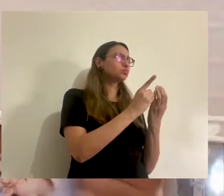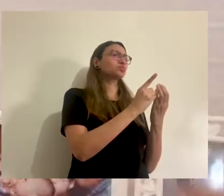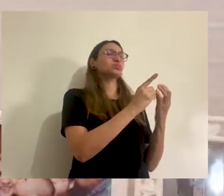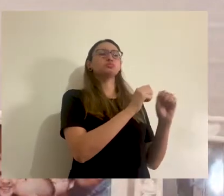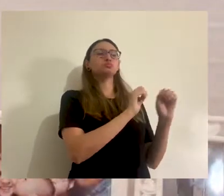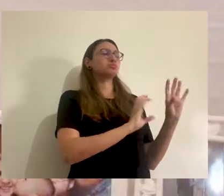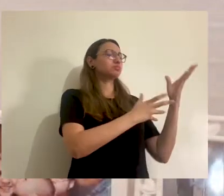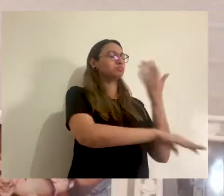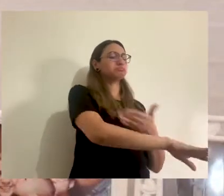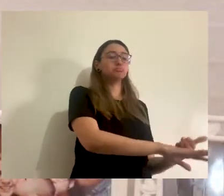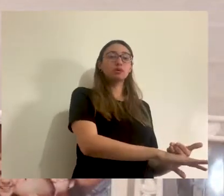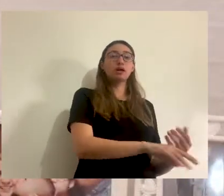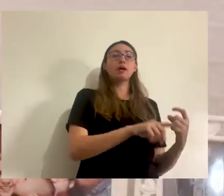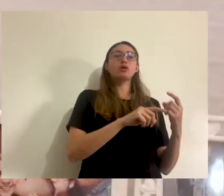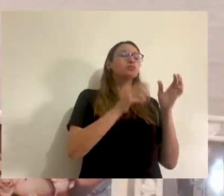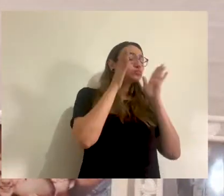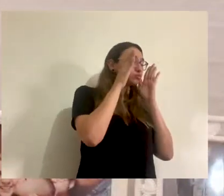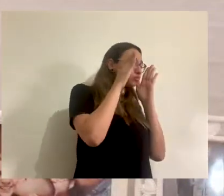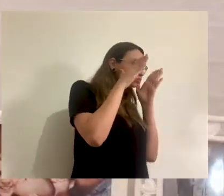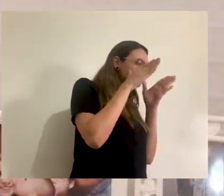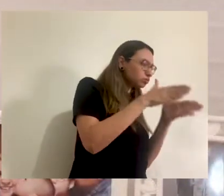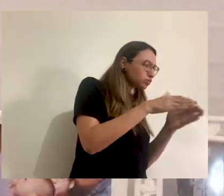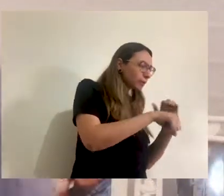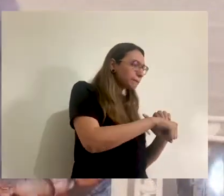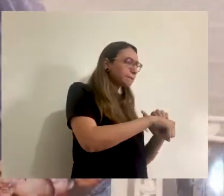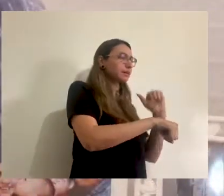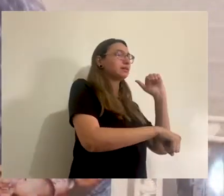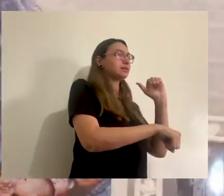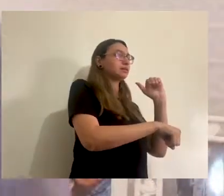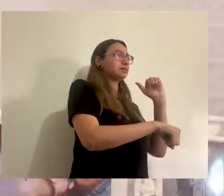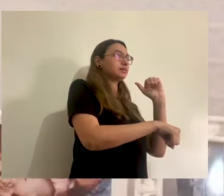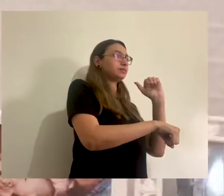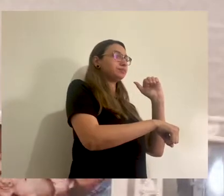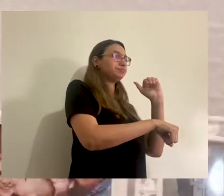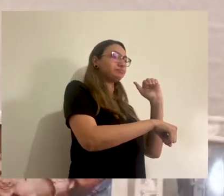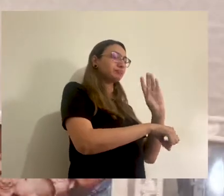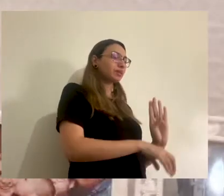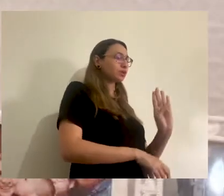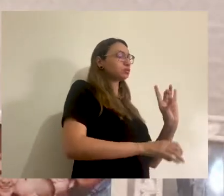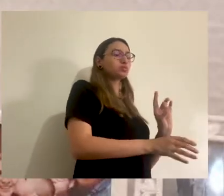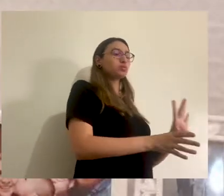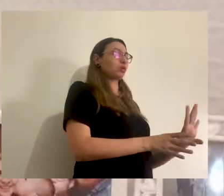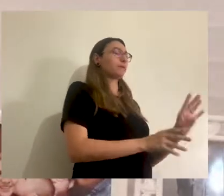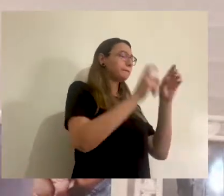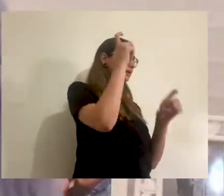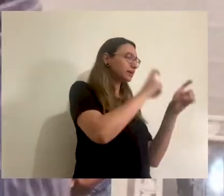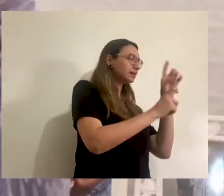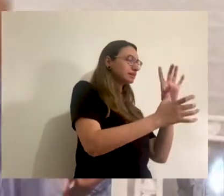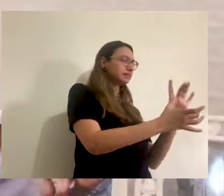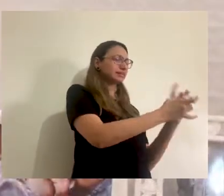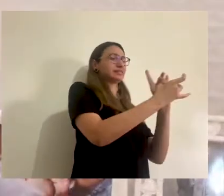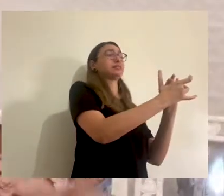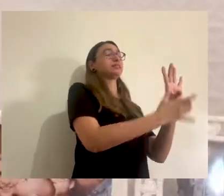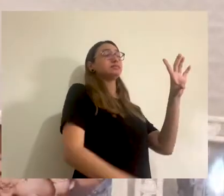com a tradição. O seu olhar está muito mais no sentido vertical, ele está preocupado em ligar-se a